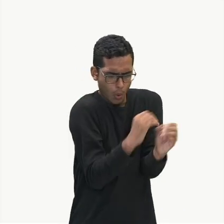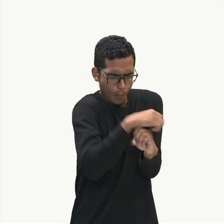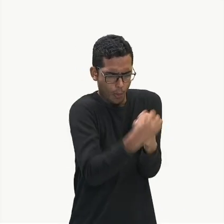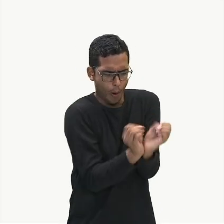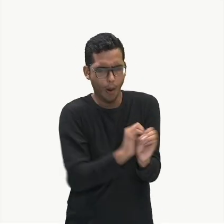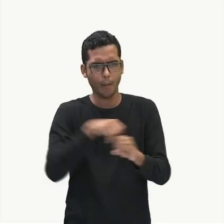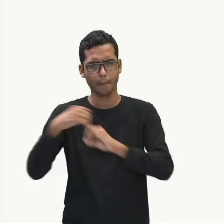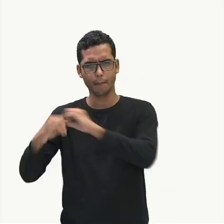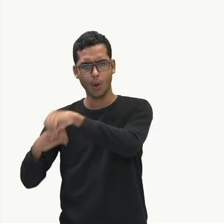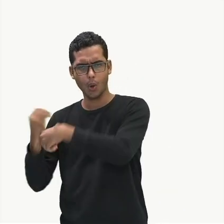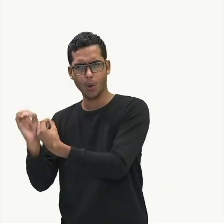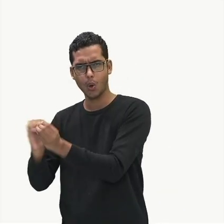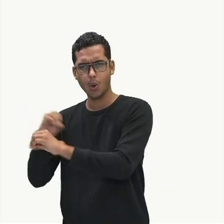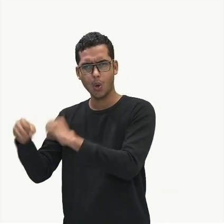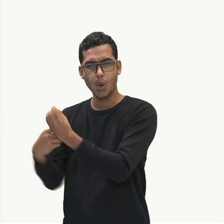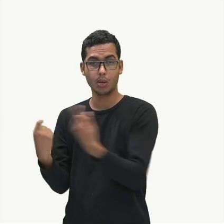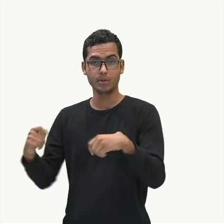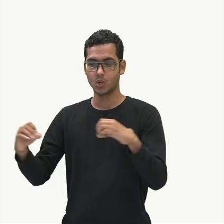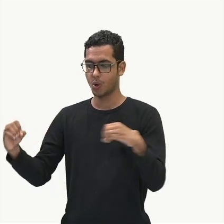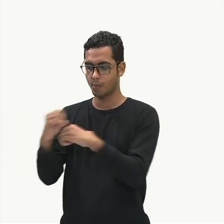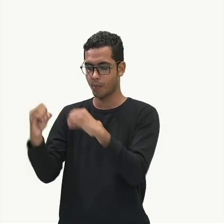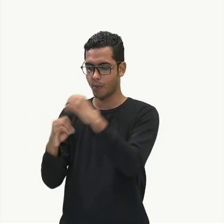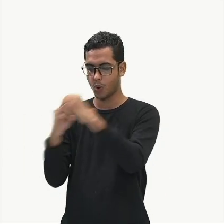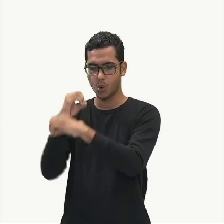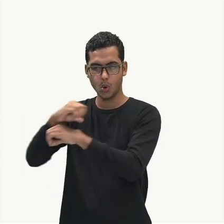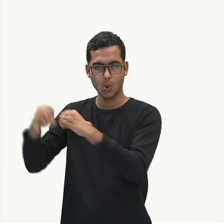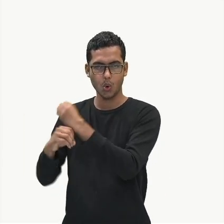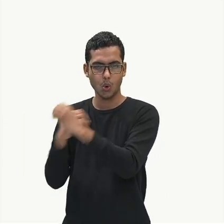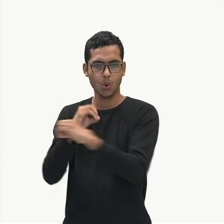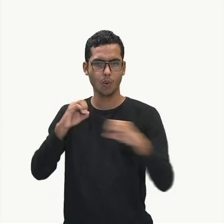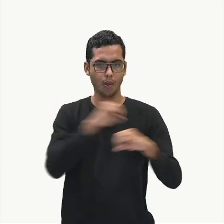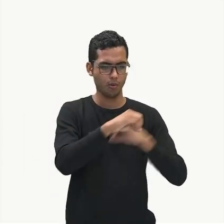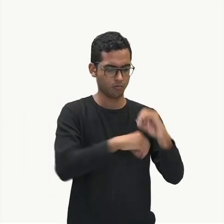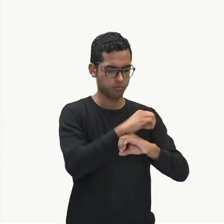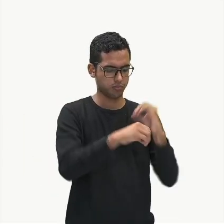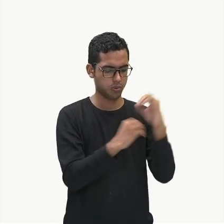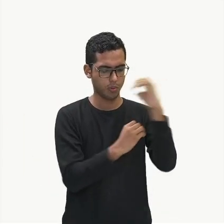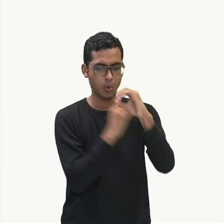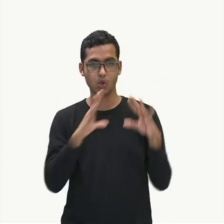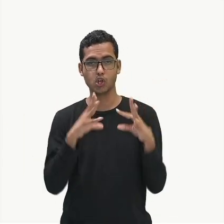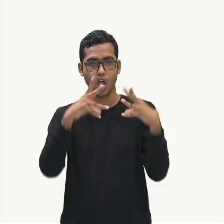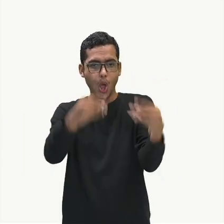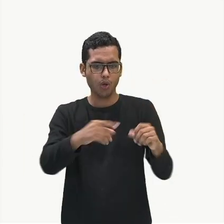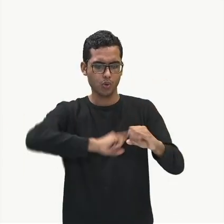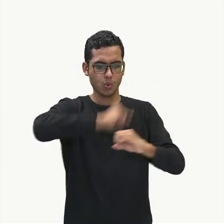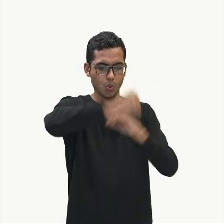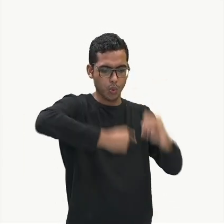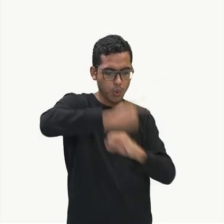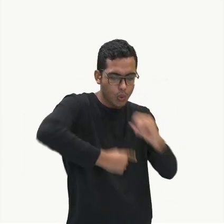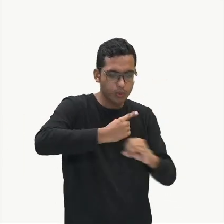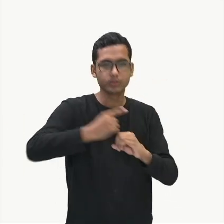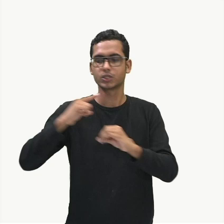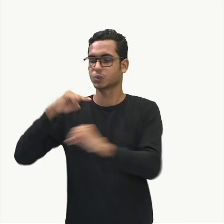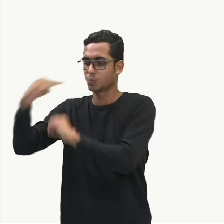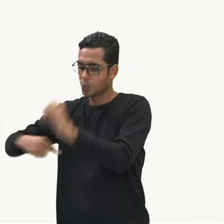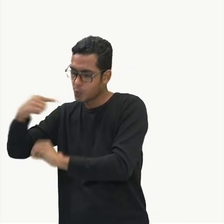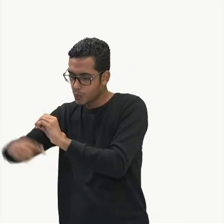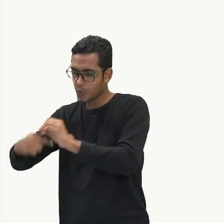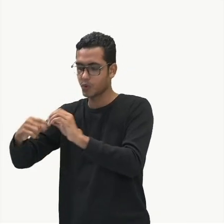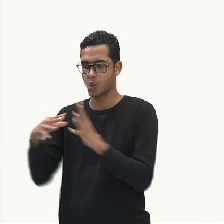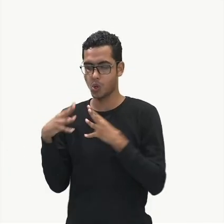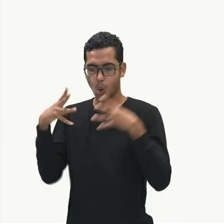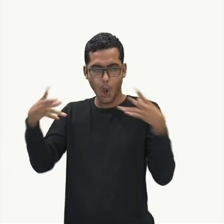que colidir, olha aí, com todos os átomos de outras